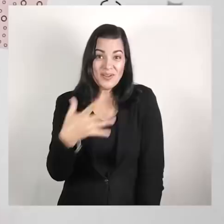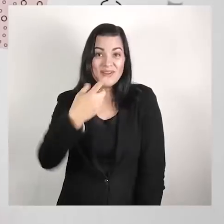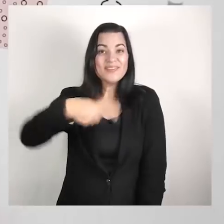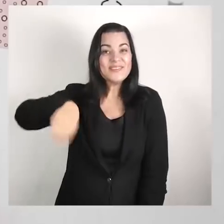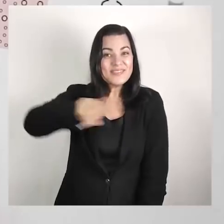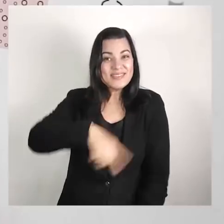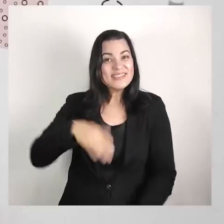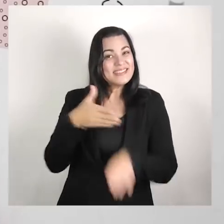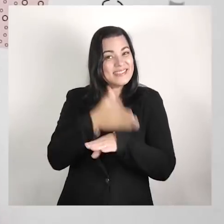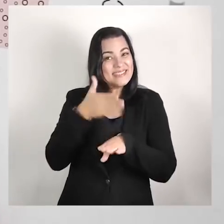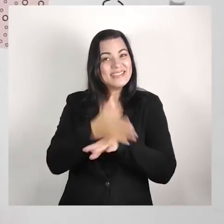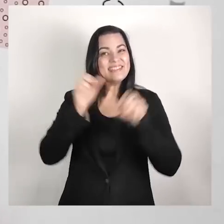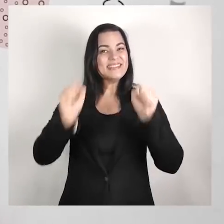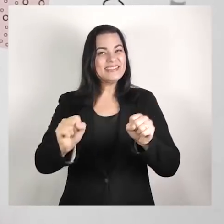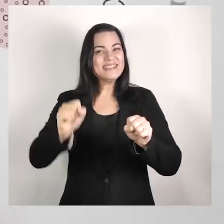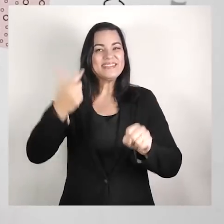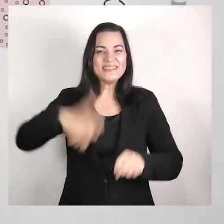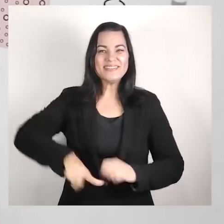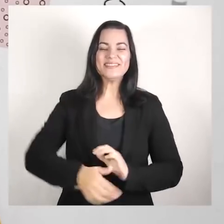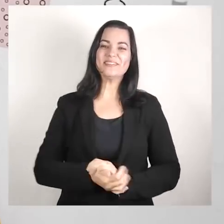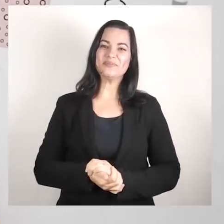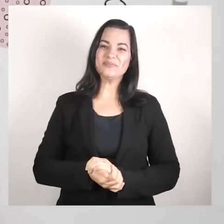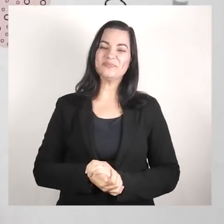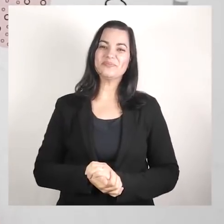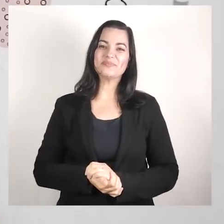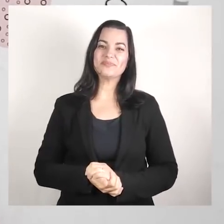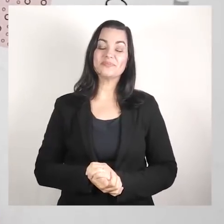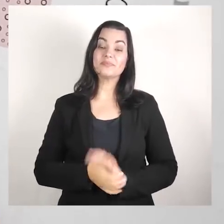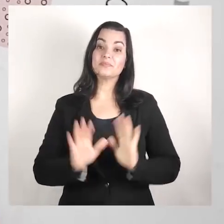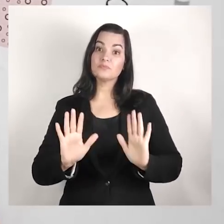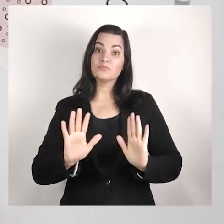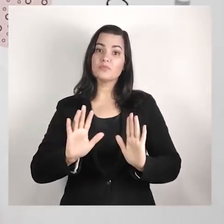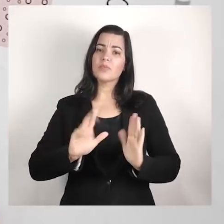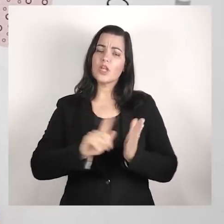já tem um Quebrando a Cuca novinho